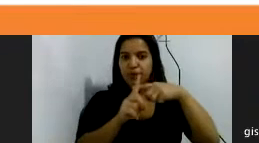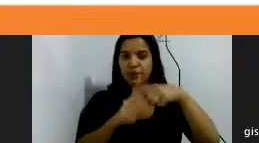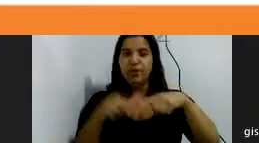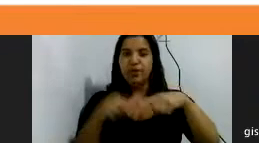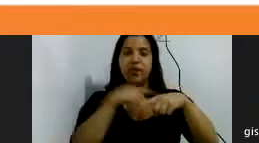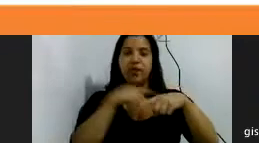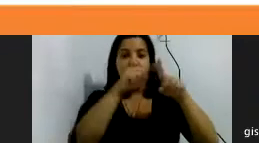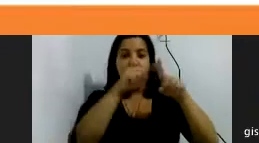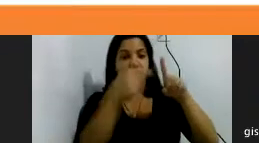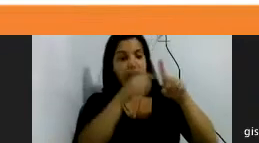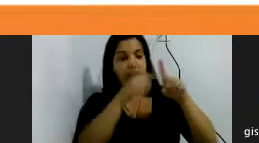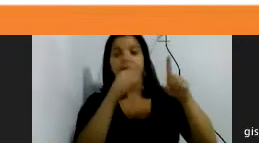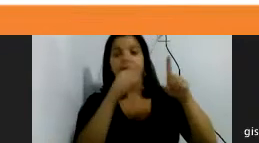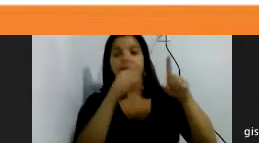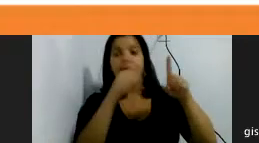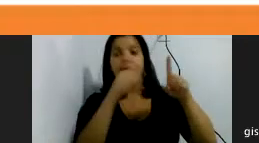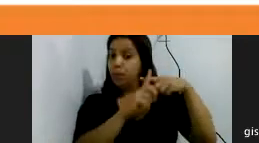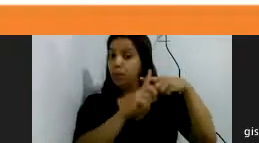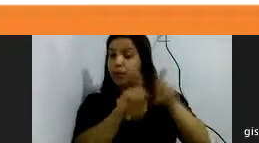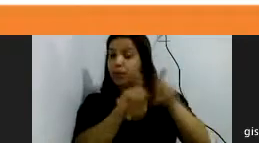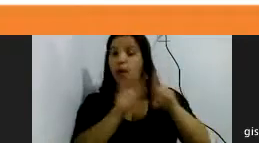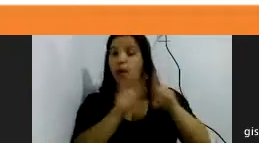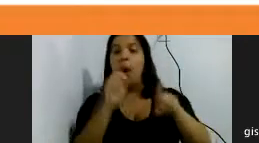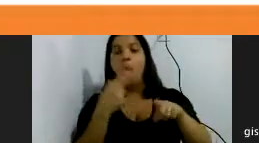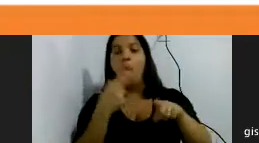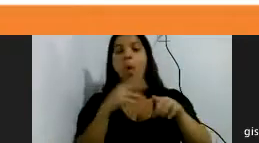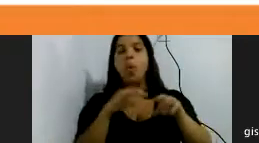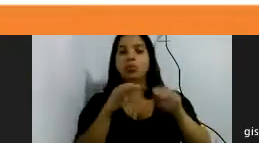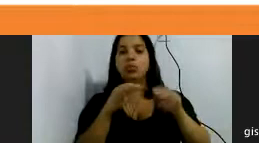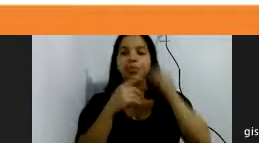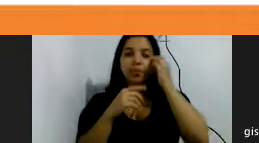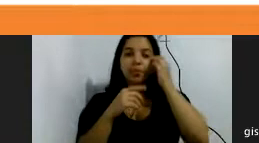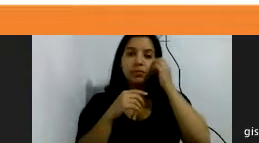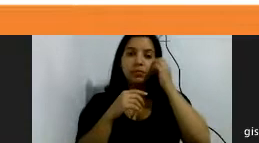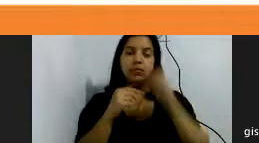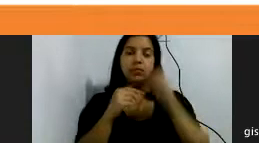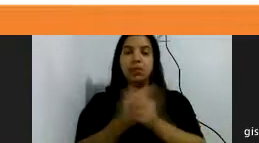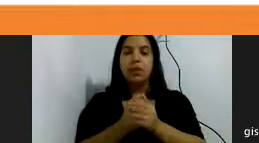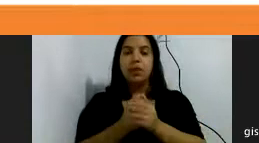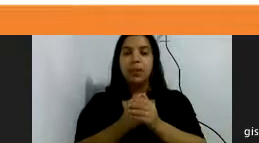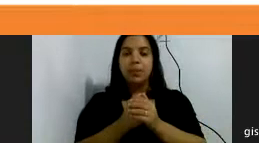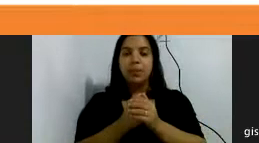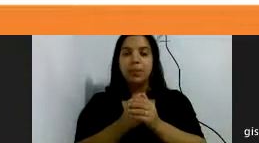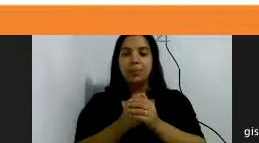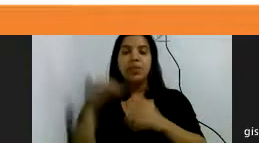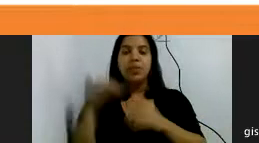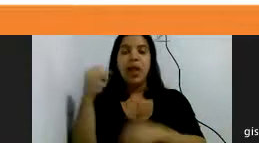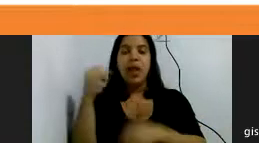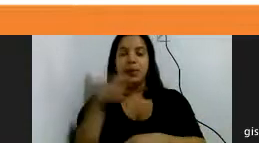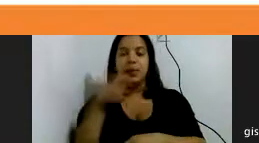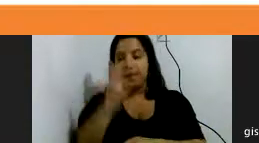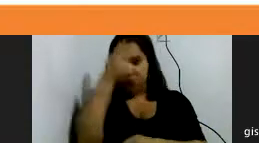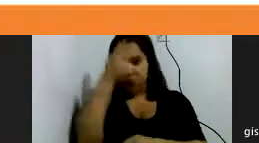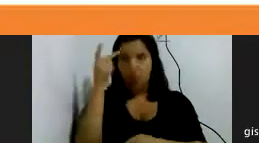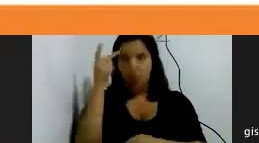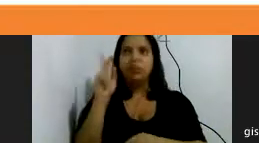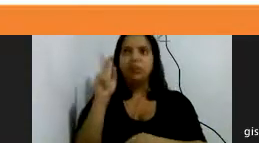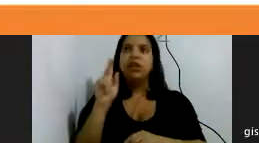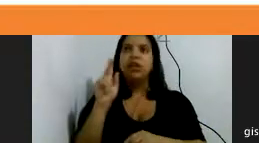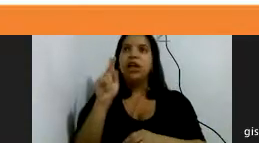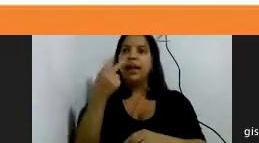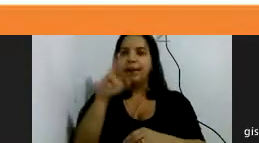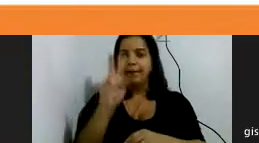um feto RH positivo, ou a transfusão de um paciente RH negativo com um